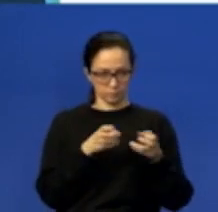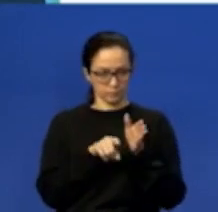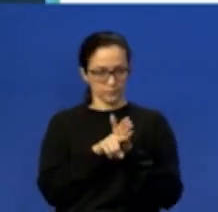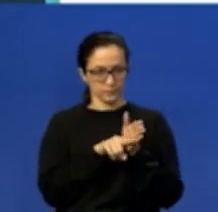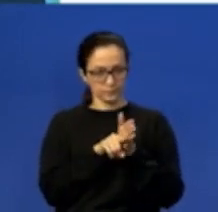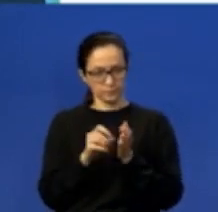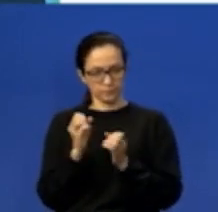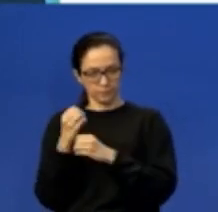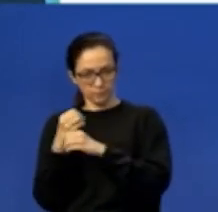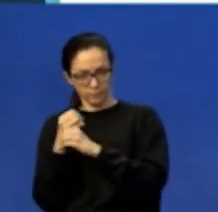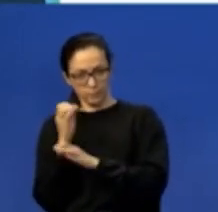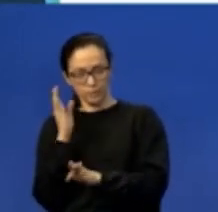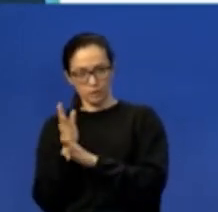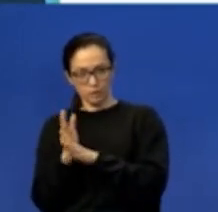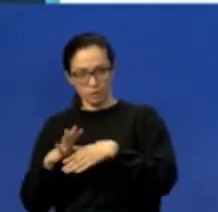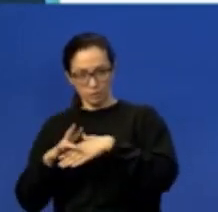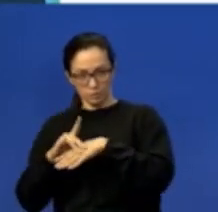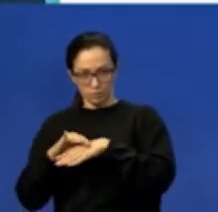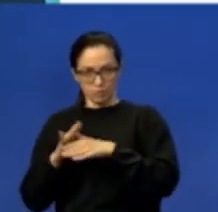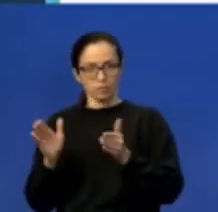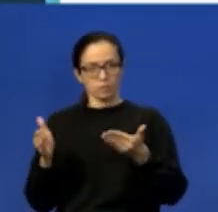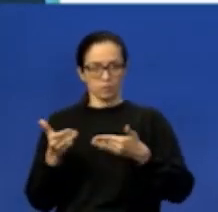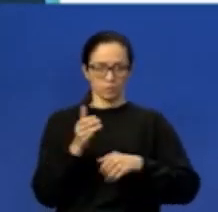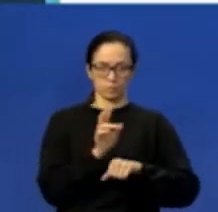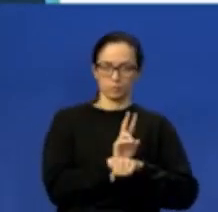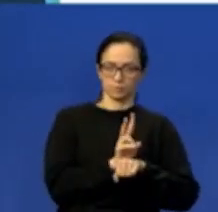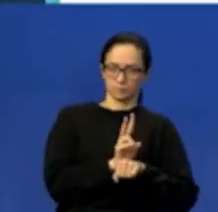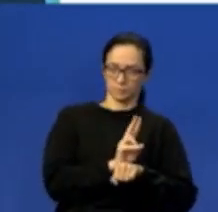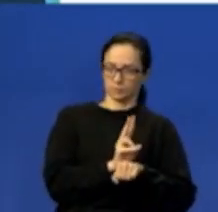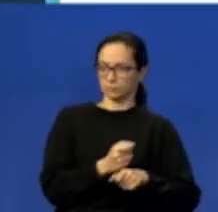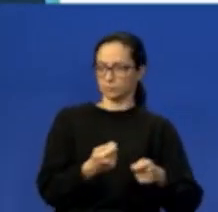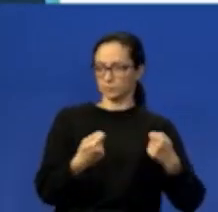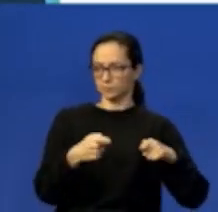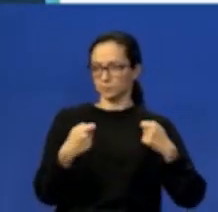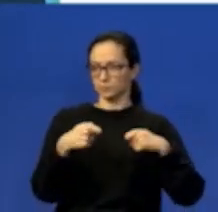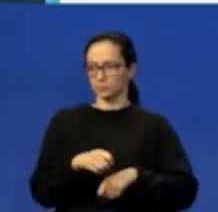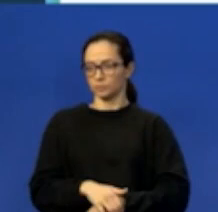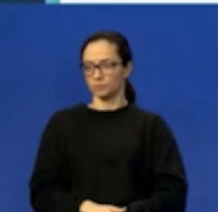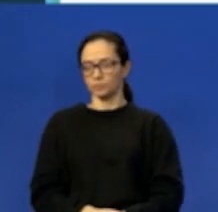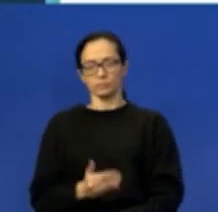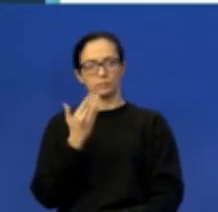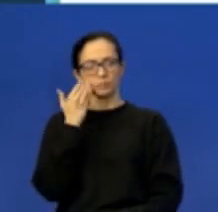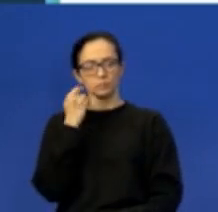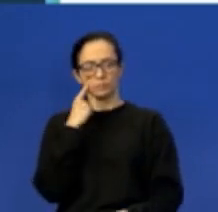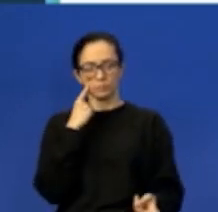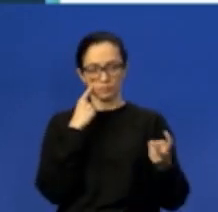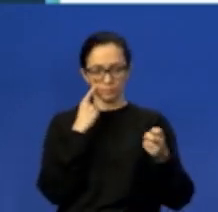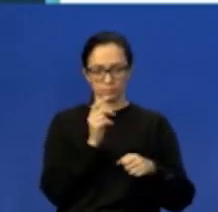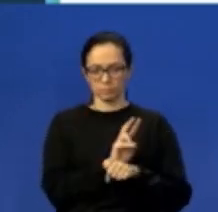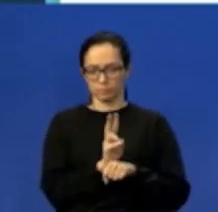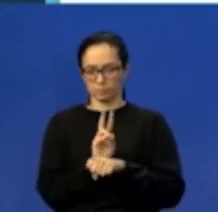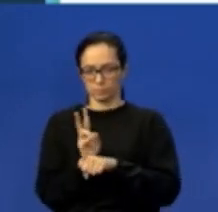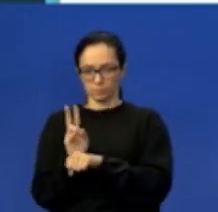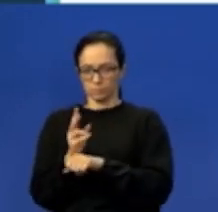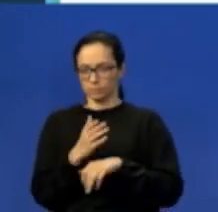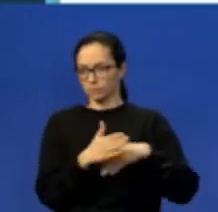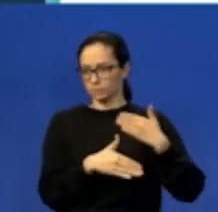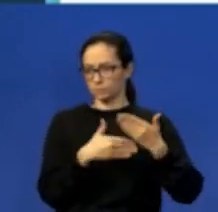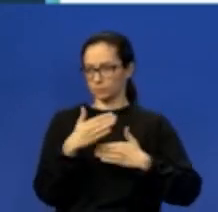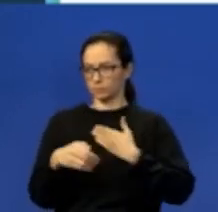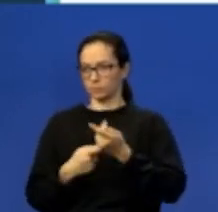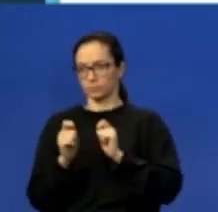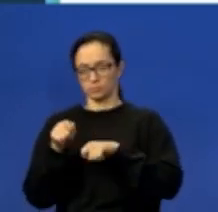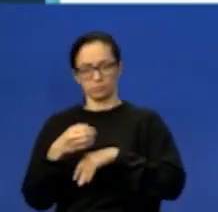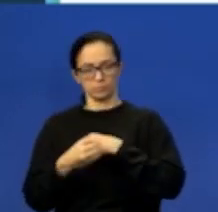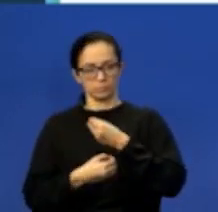no monitoramento das doenças. Dentre essas doenças e esse monitoramento, que seria o acompanhamento do indivíduo que